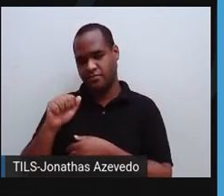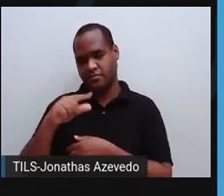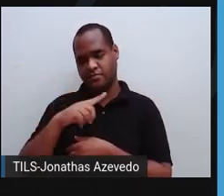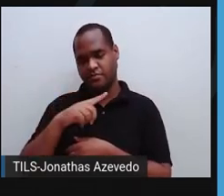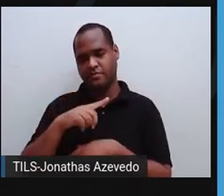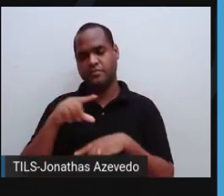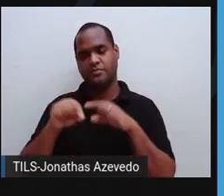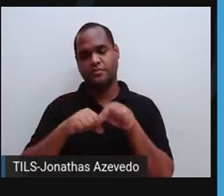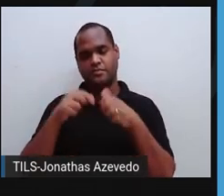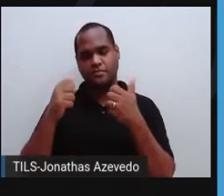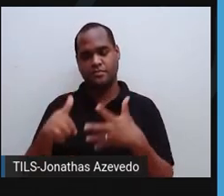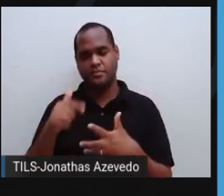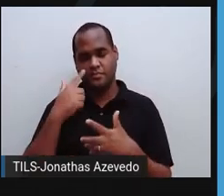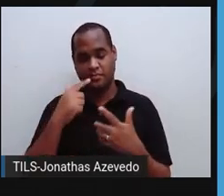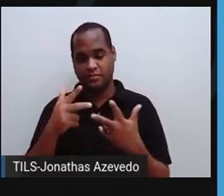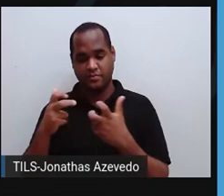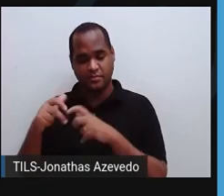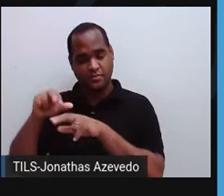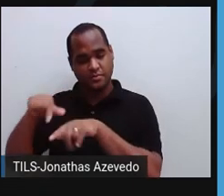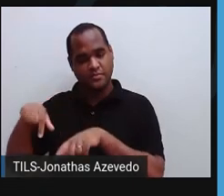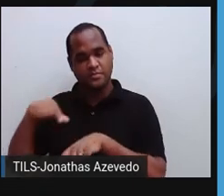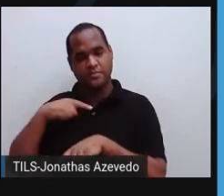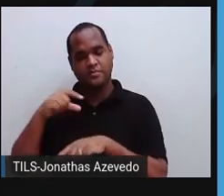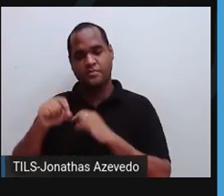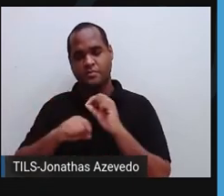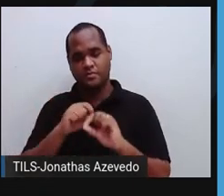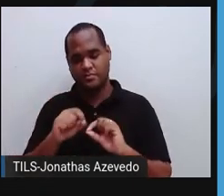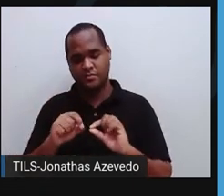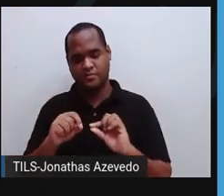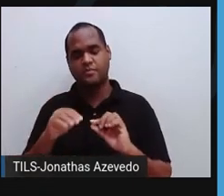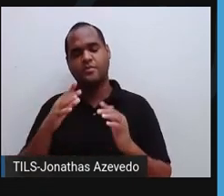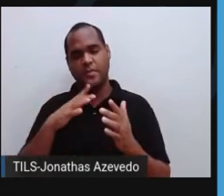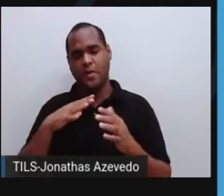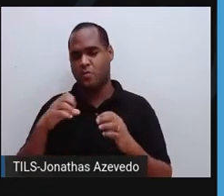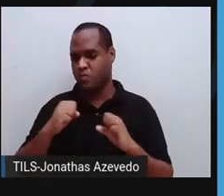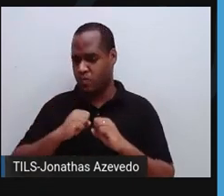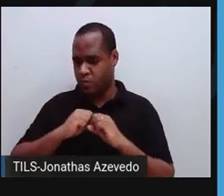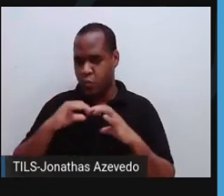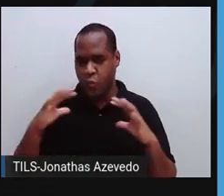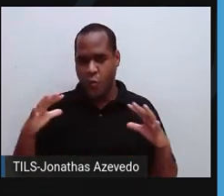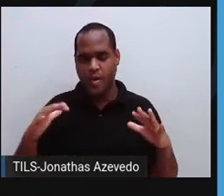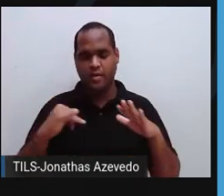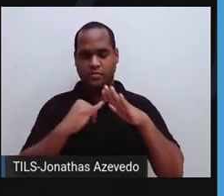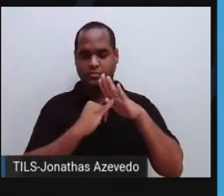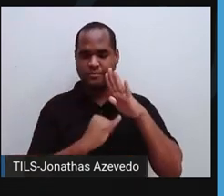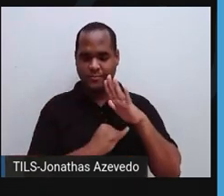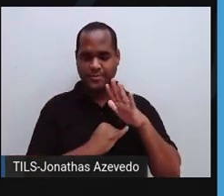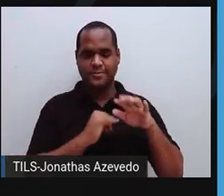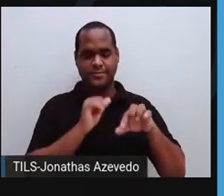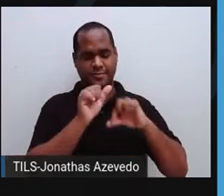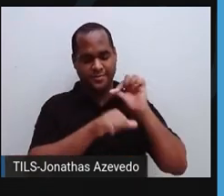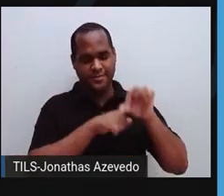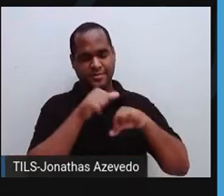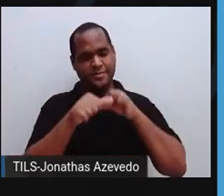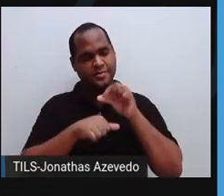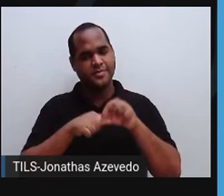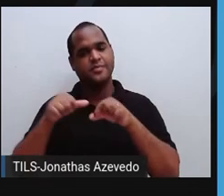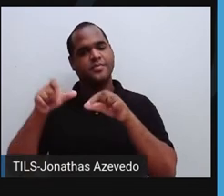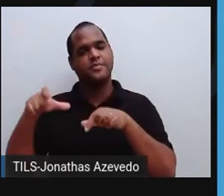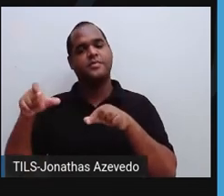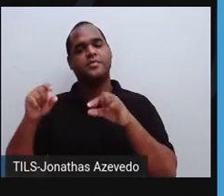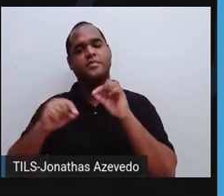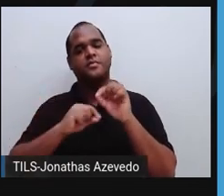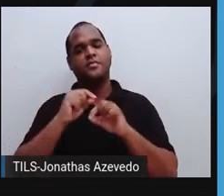observava-se que naquela região, ali onde houve o boom da Revolução Industrial, os bosques, eles tinham uma